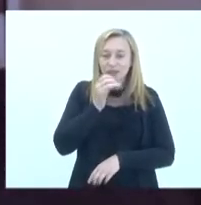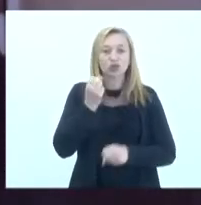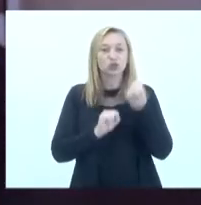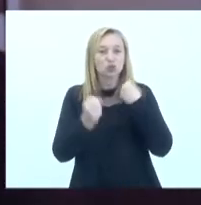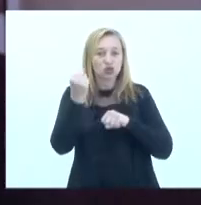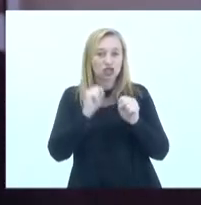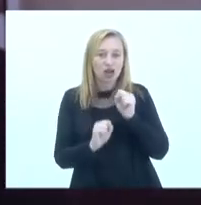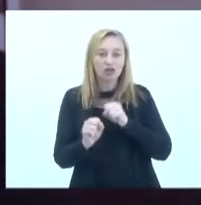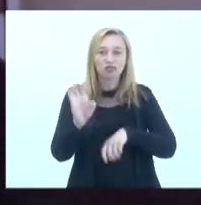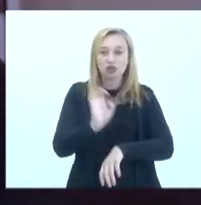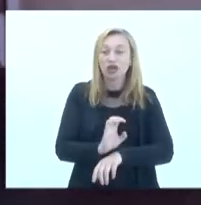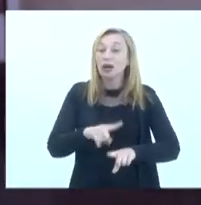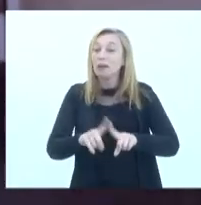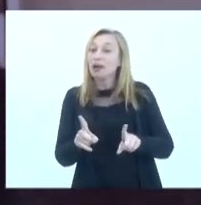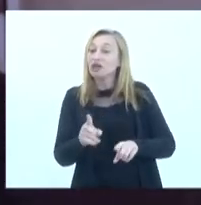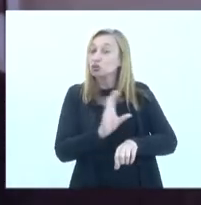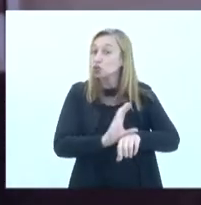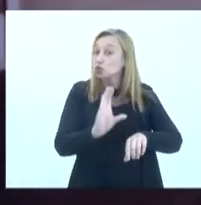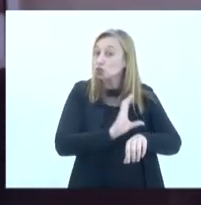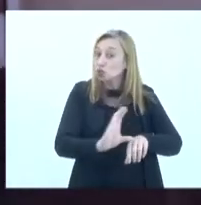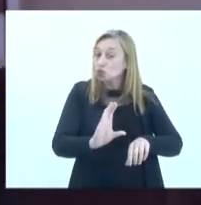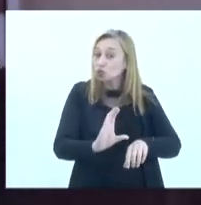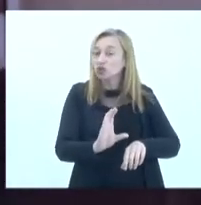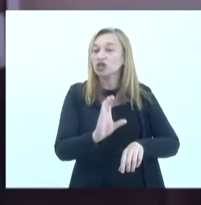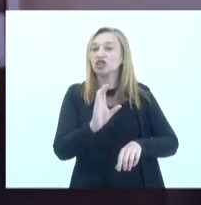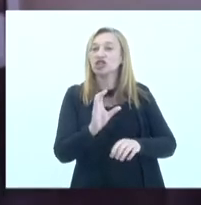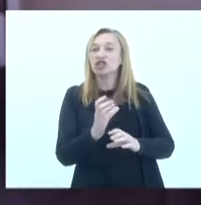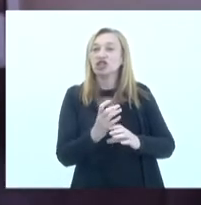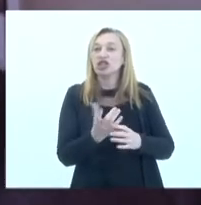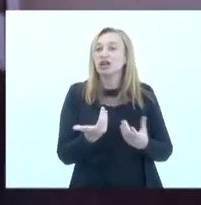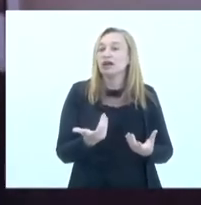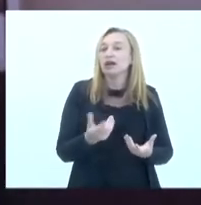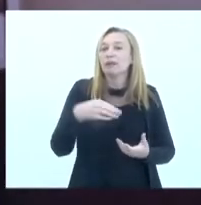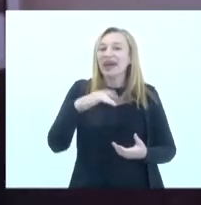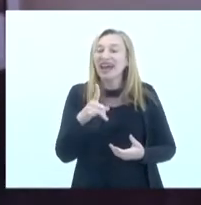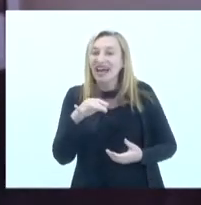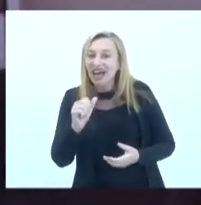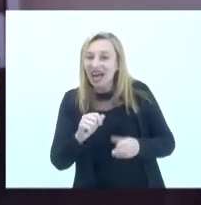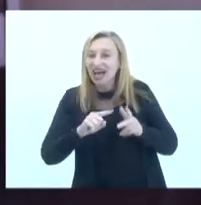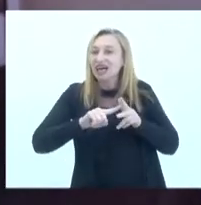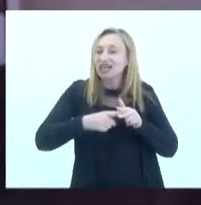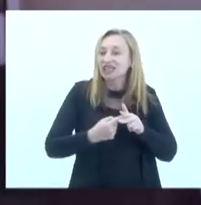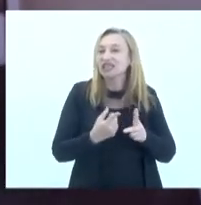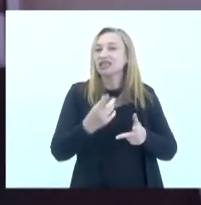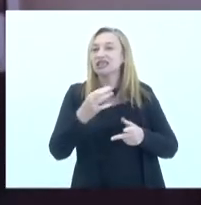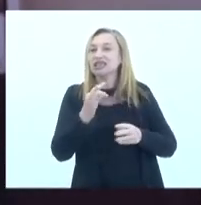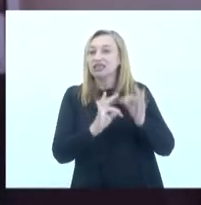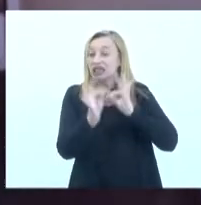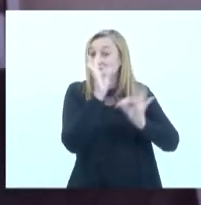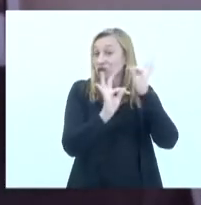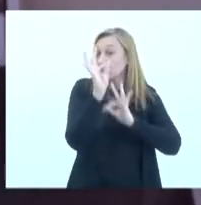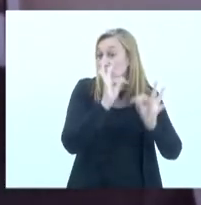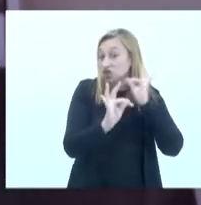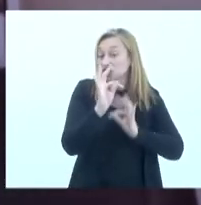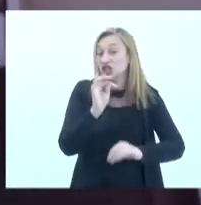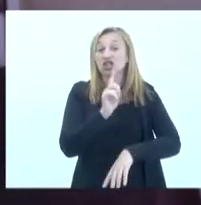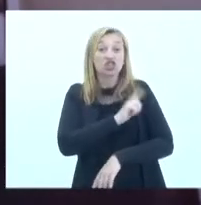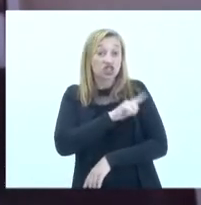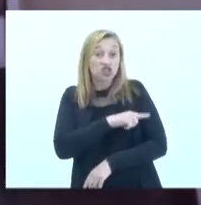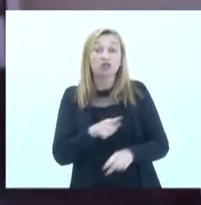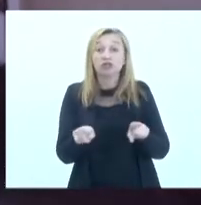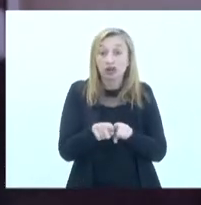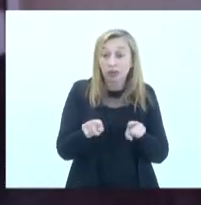Estado, mas nos nossos cursos de engenharia mecânica, de tecnologias exatas e gestão também, que sociais